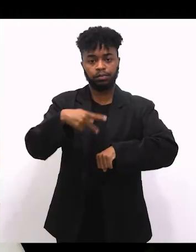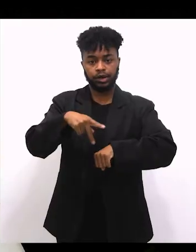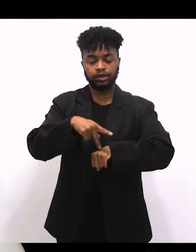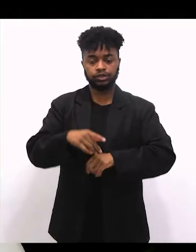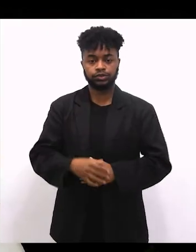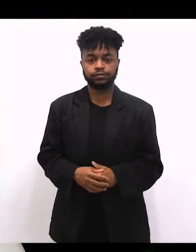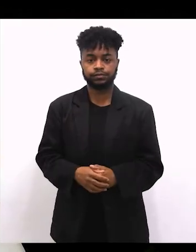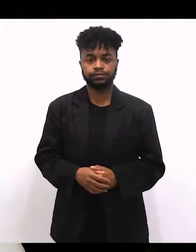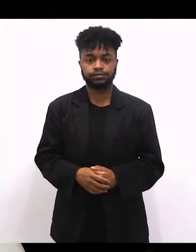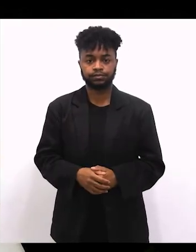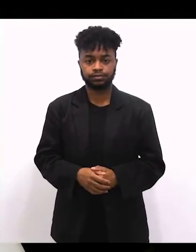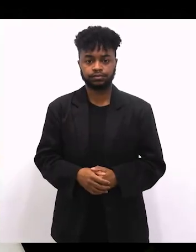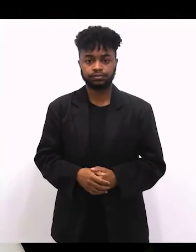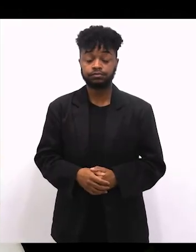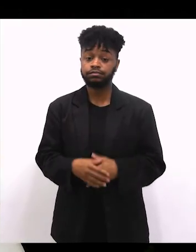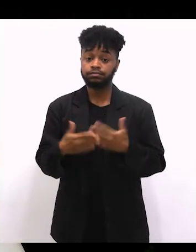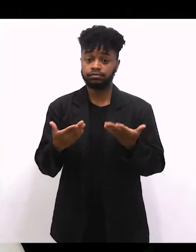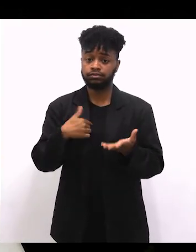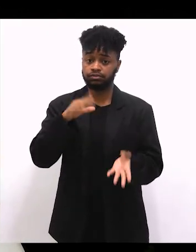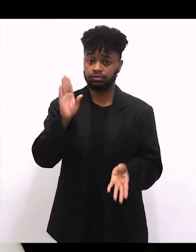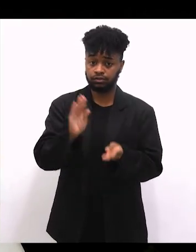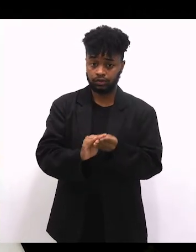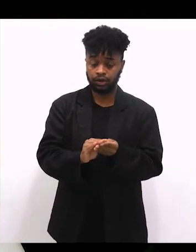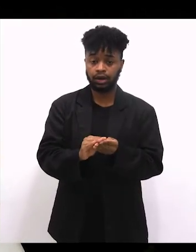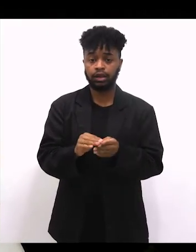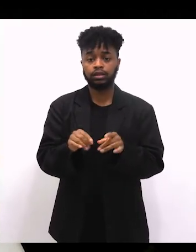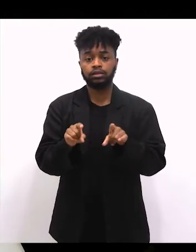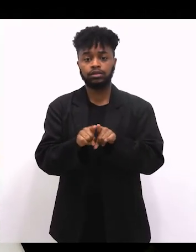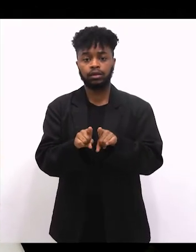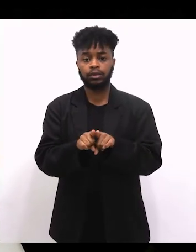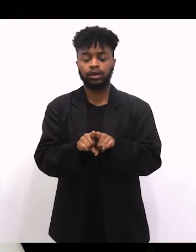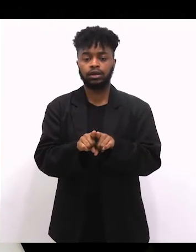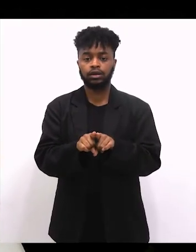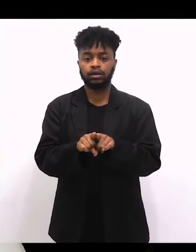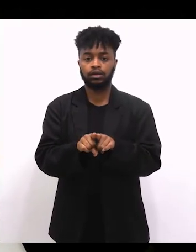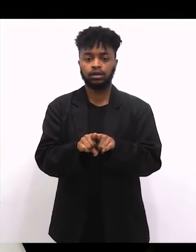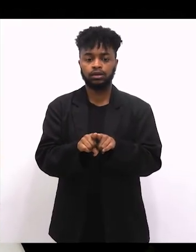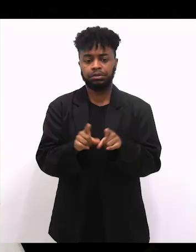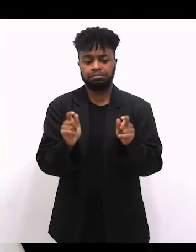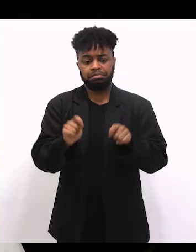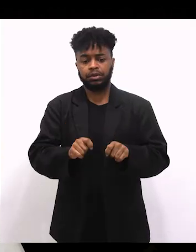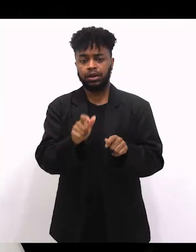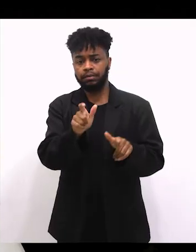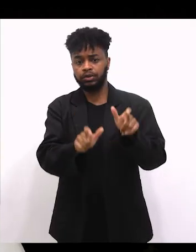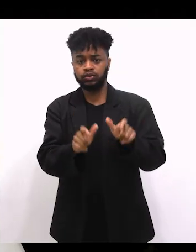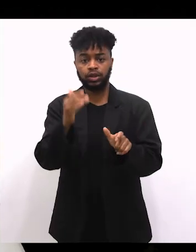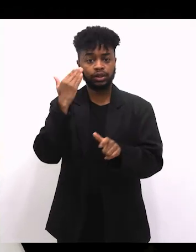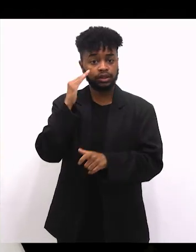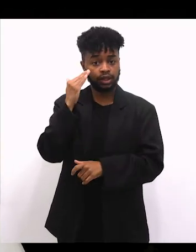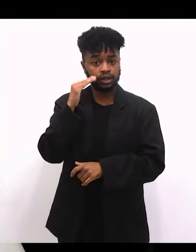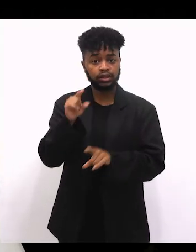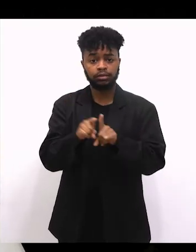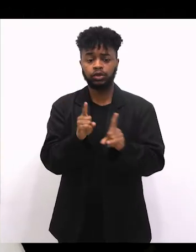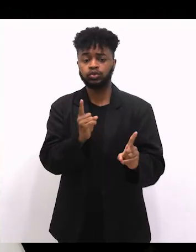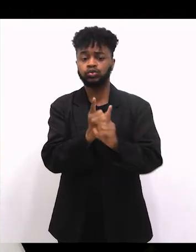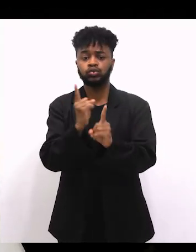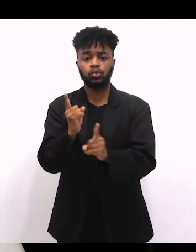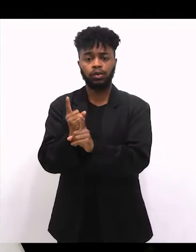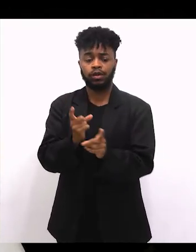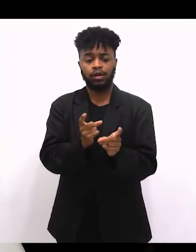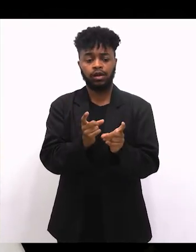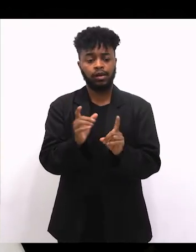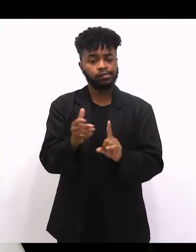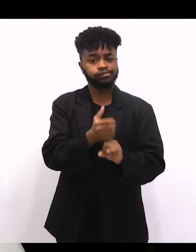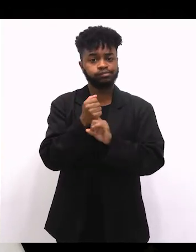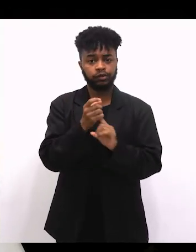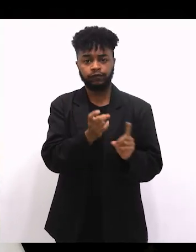país, né? De forma resumida, e para que as pessoas possam compreender e identificar o